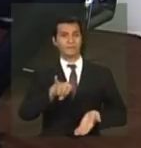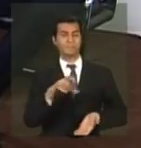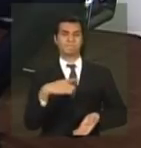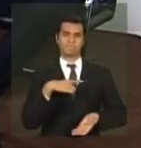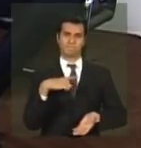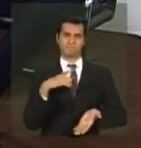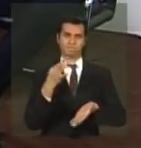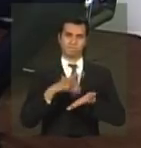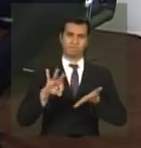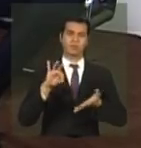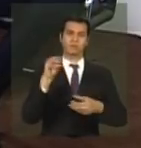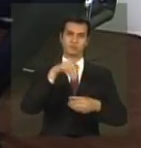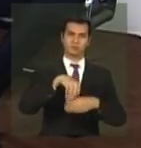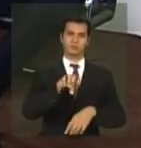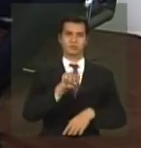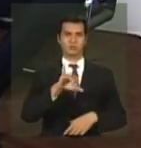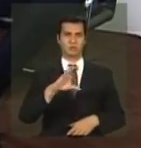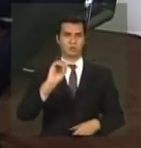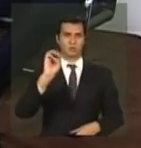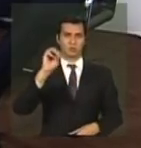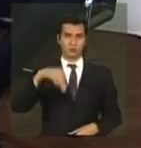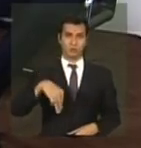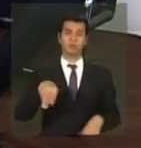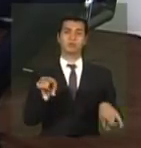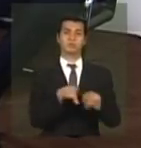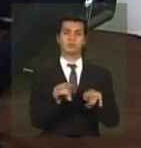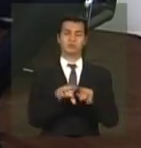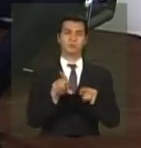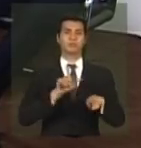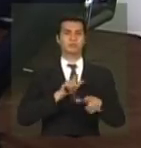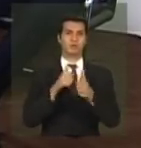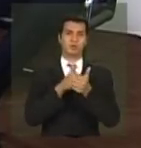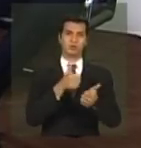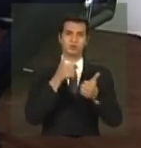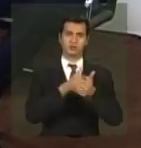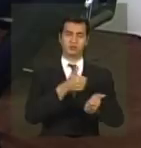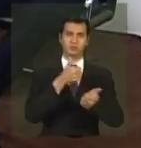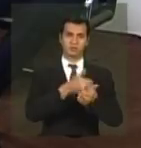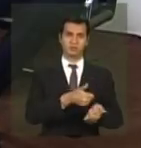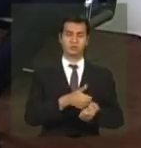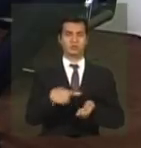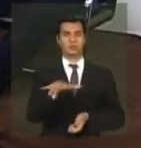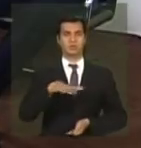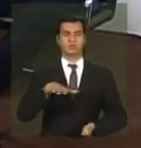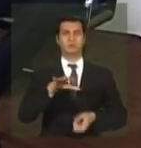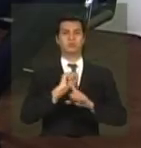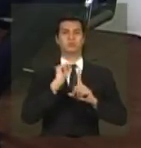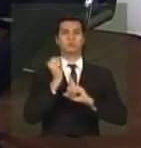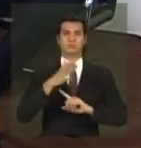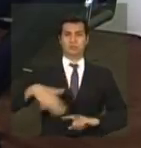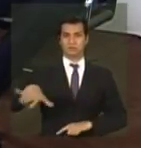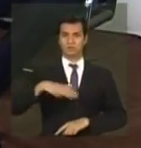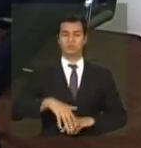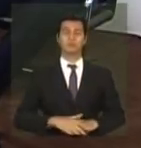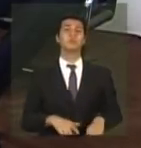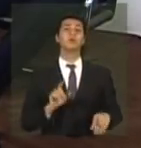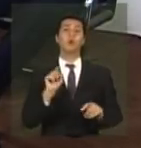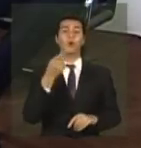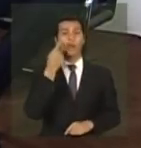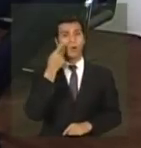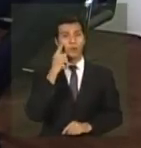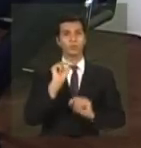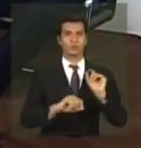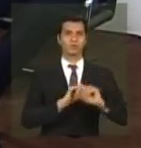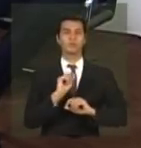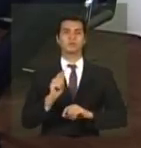no acompanhamento familiar, no SICOM, além de estar sendo acompanhada naturalmente pela área social. Porque, veja bem, é muito importante que toda a